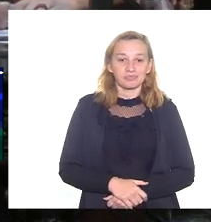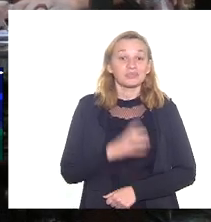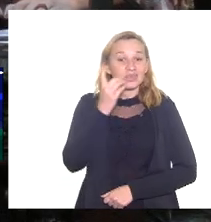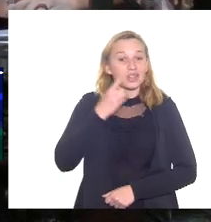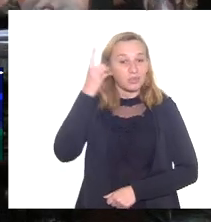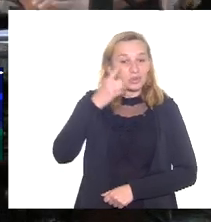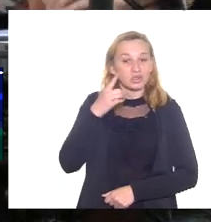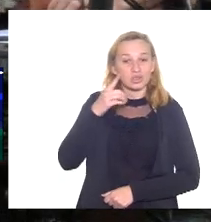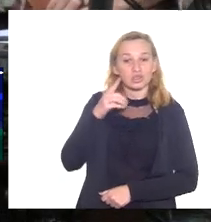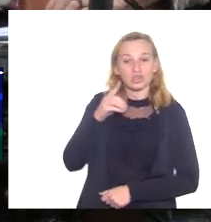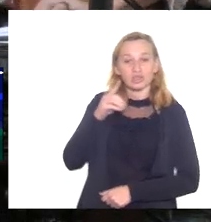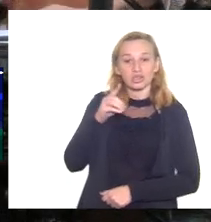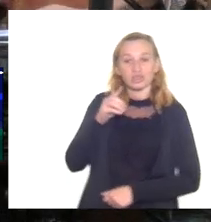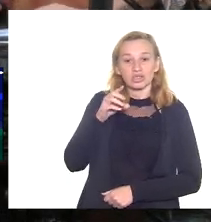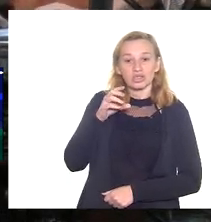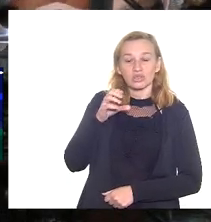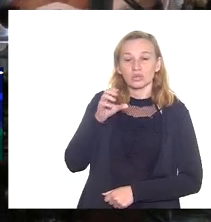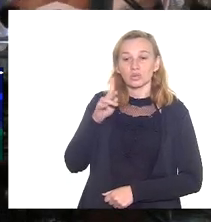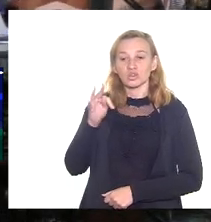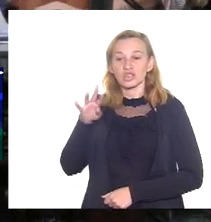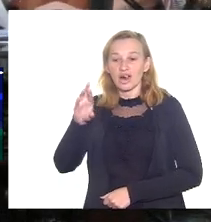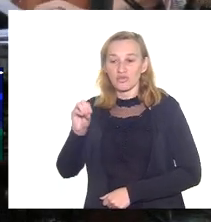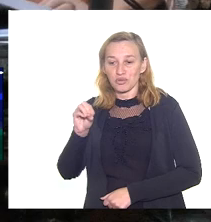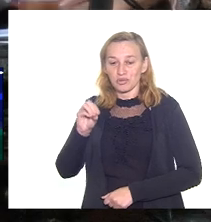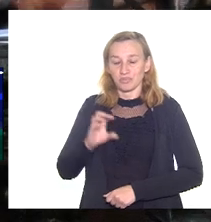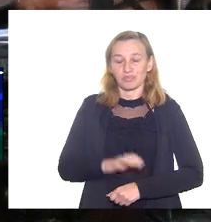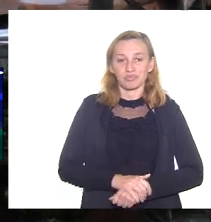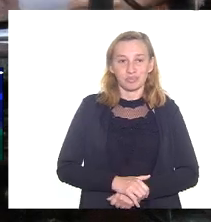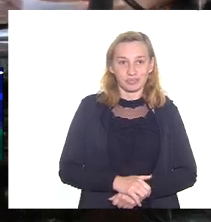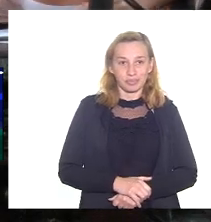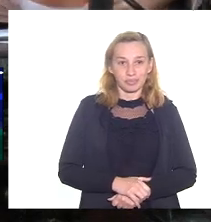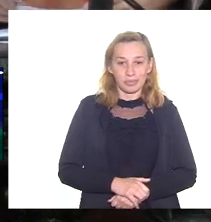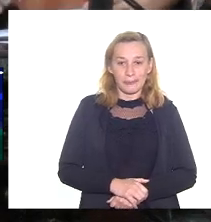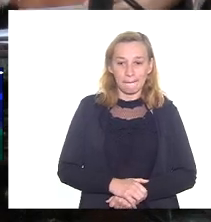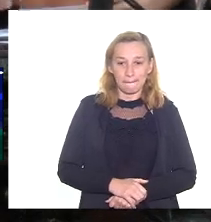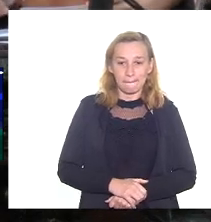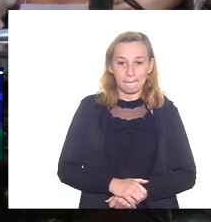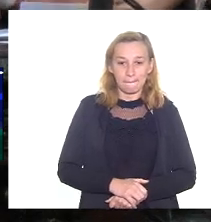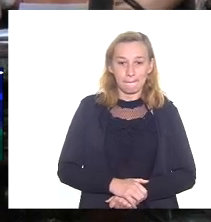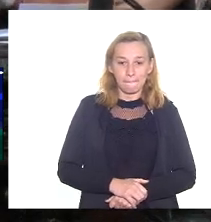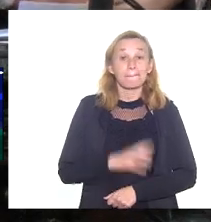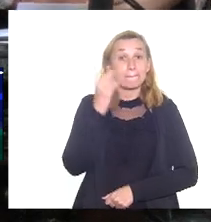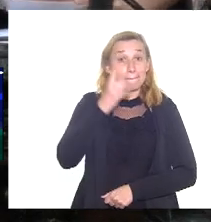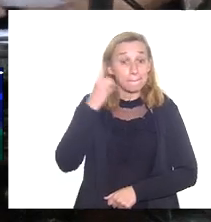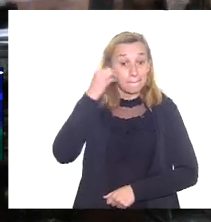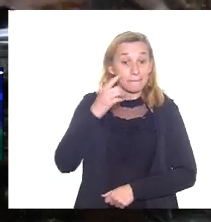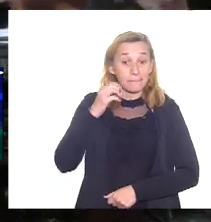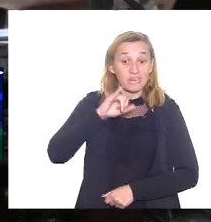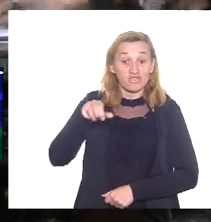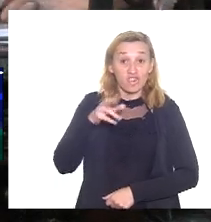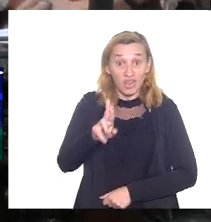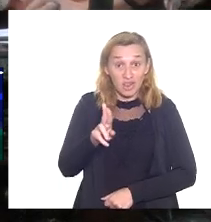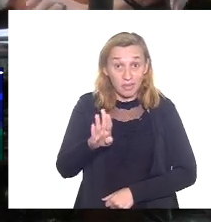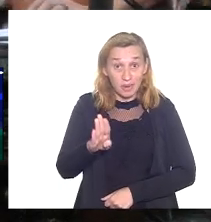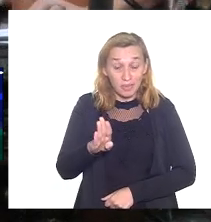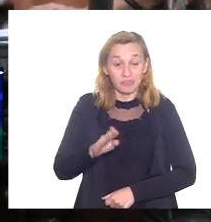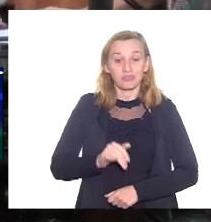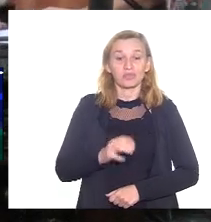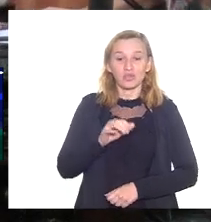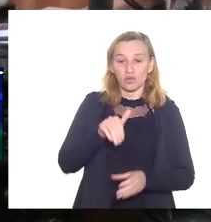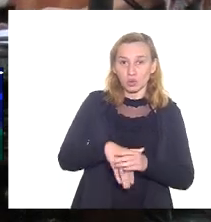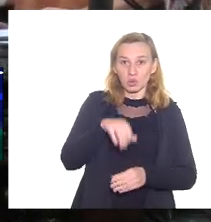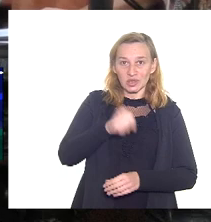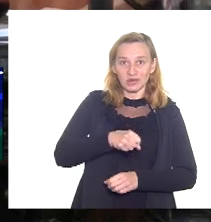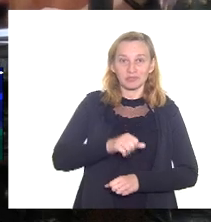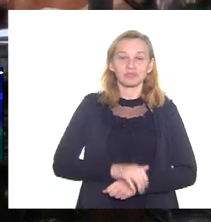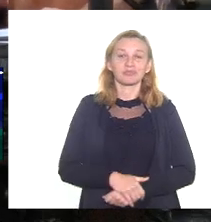Deputado Gustavo Schmidt. Deputado Gustavo Schmidt. Deputado Jair Bittencourt votou